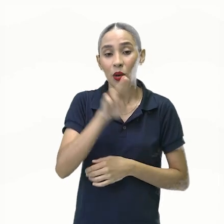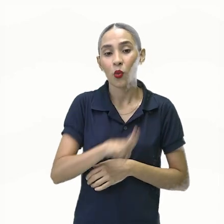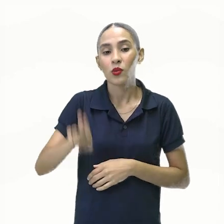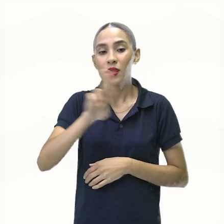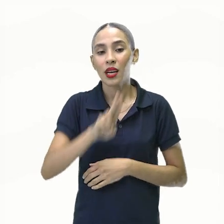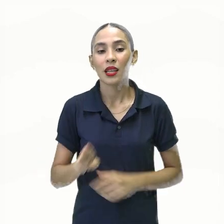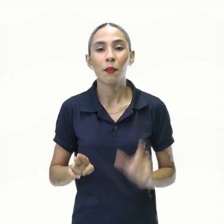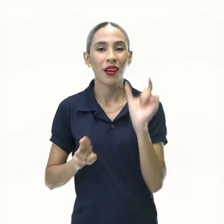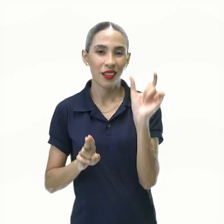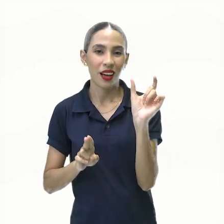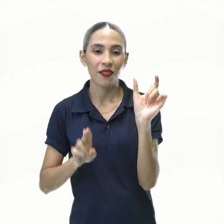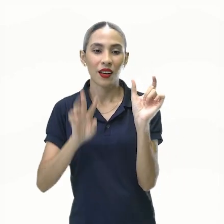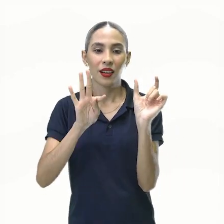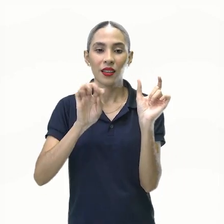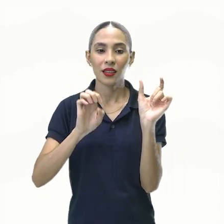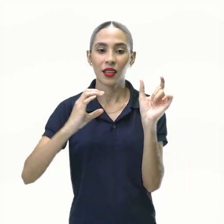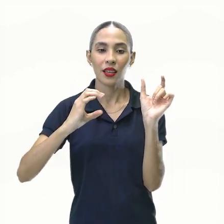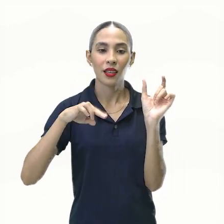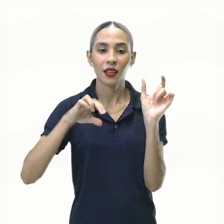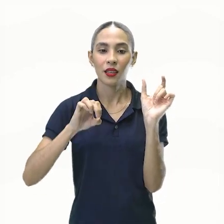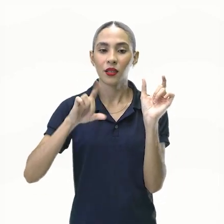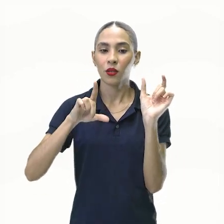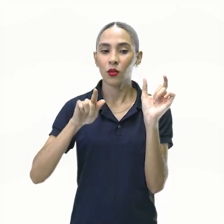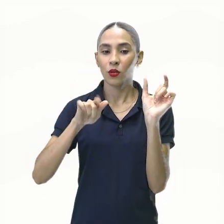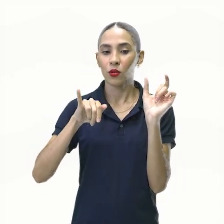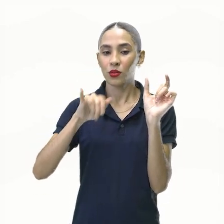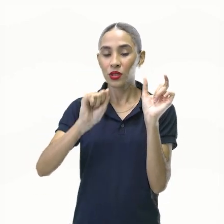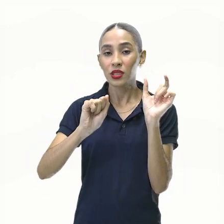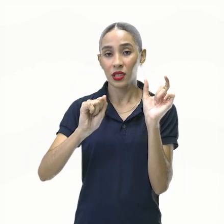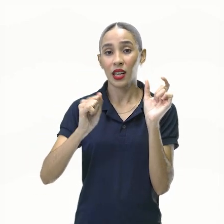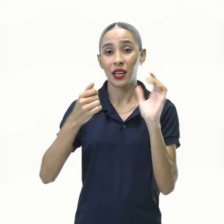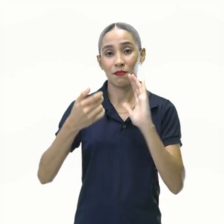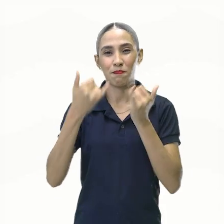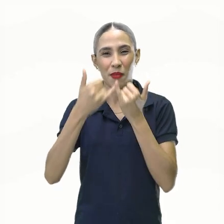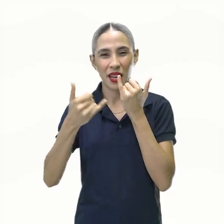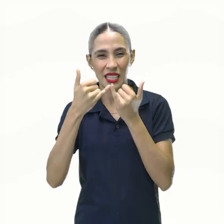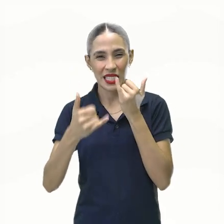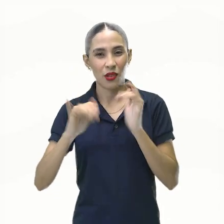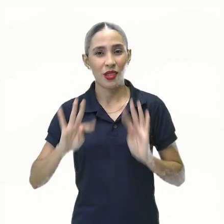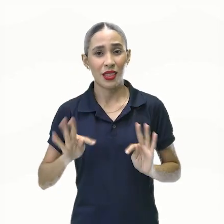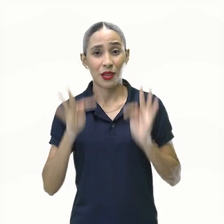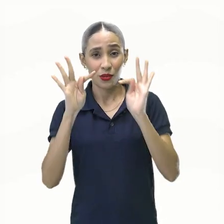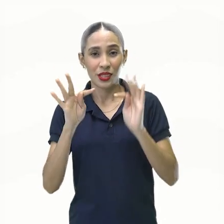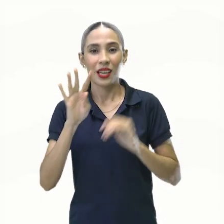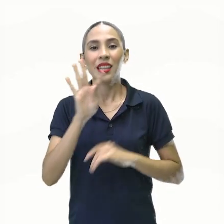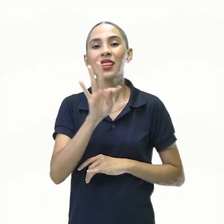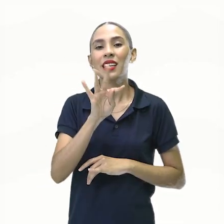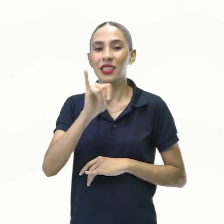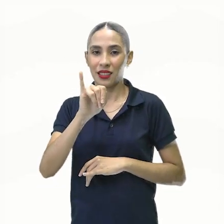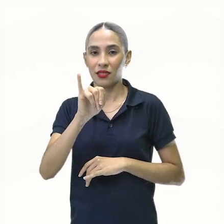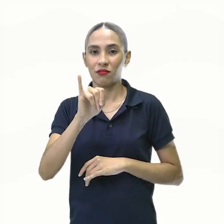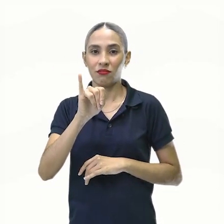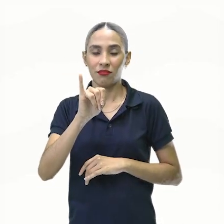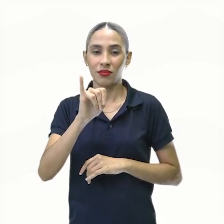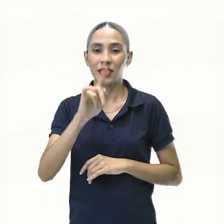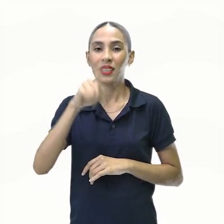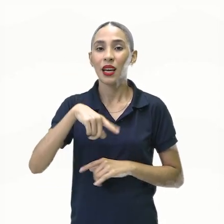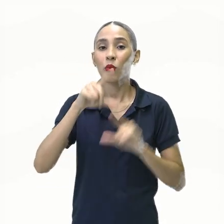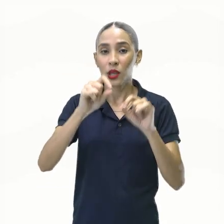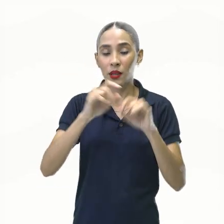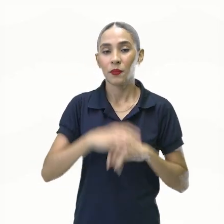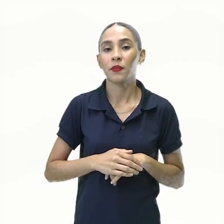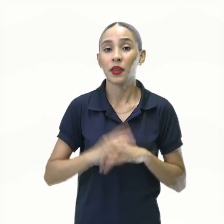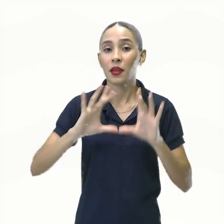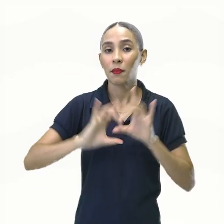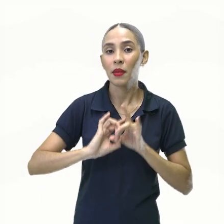é usada a palavra tecnologia como sinônimo de tecnologias da informação, que